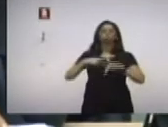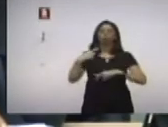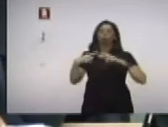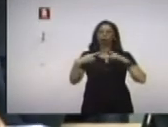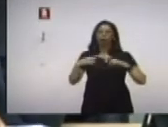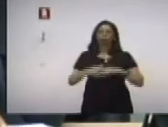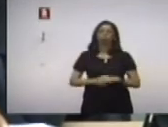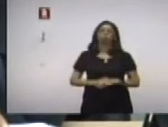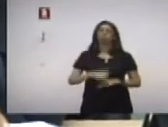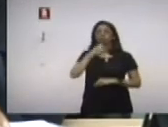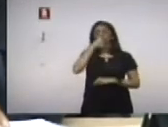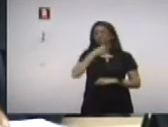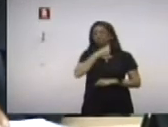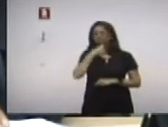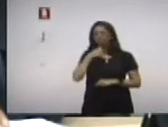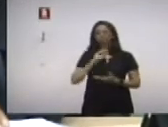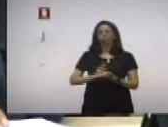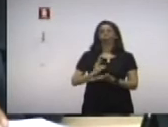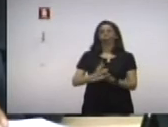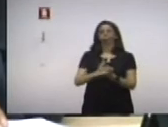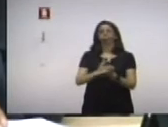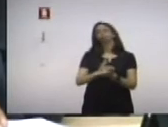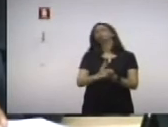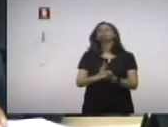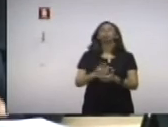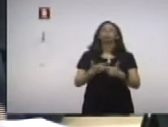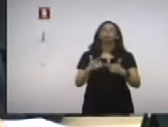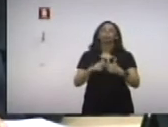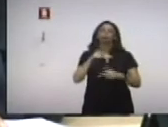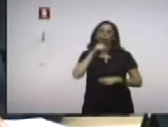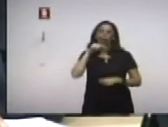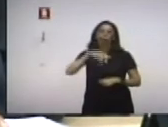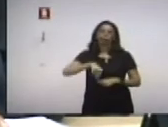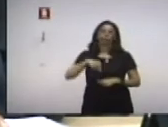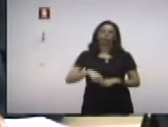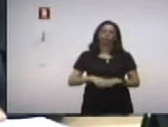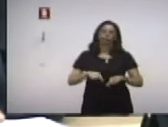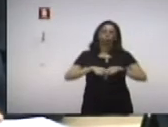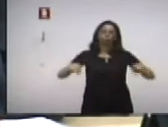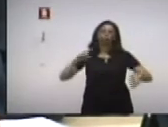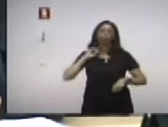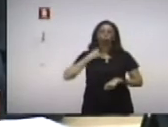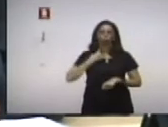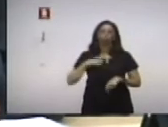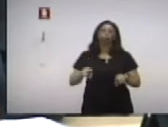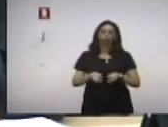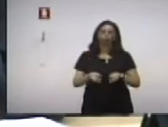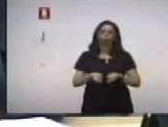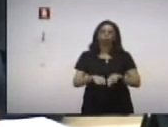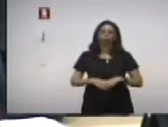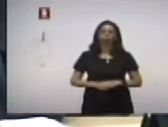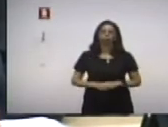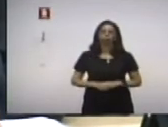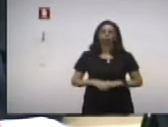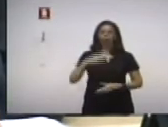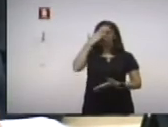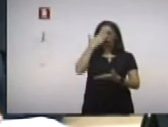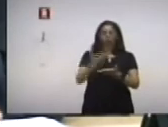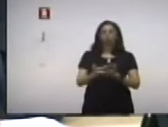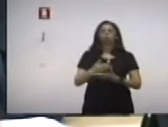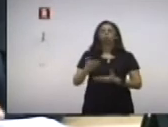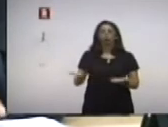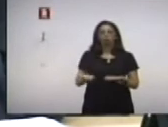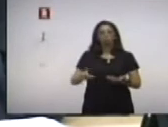Espero que a Sabesp e solucione o mais breve possível esse problema que vem afetando o nosso